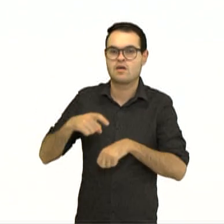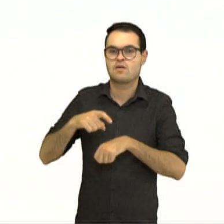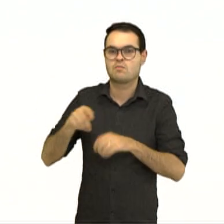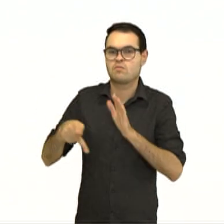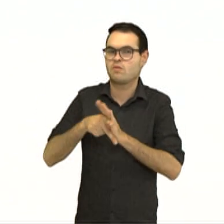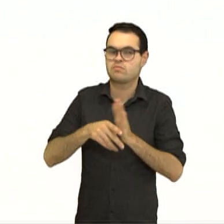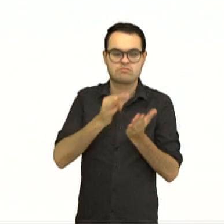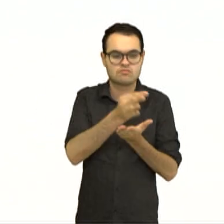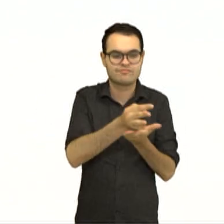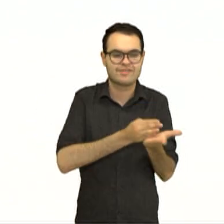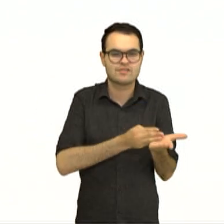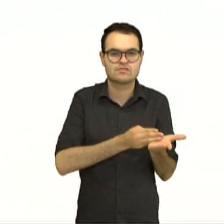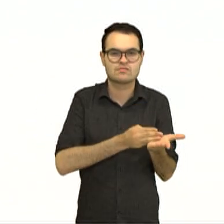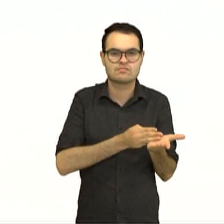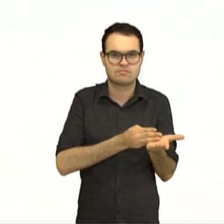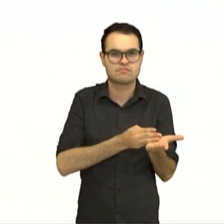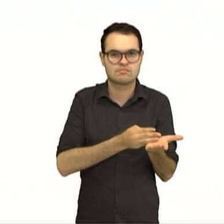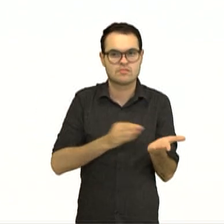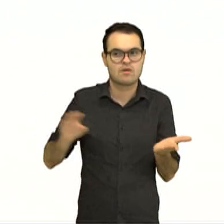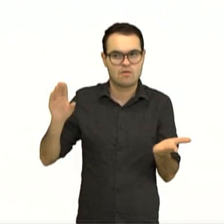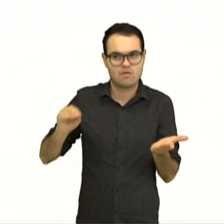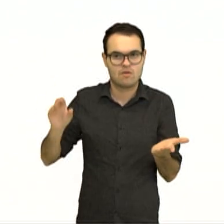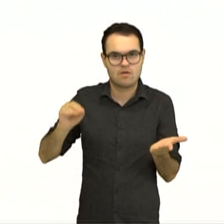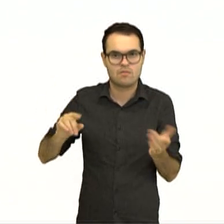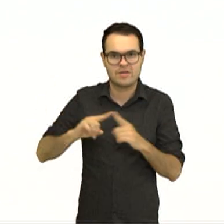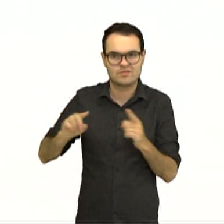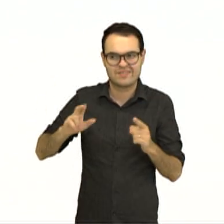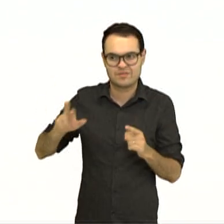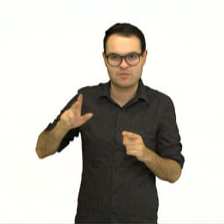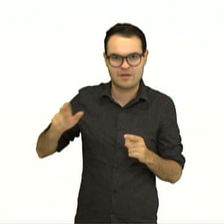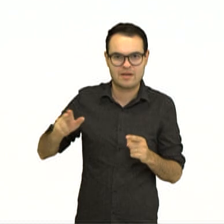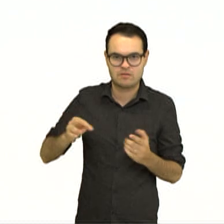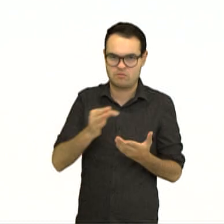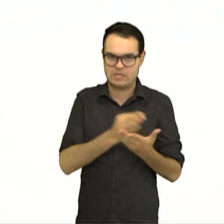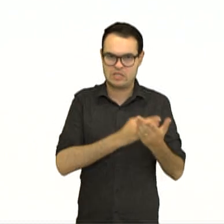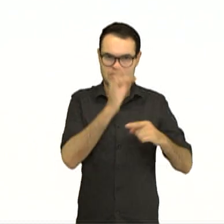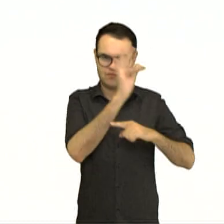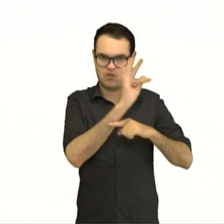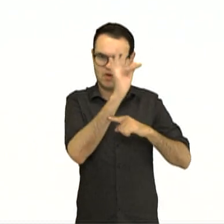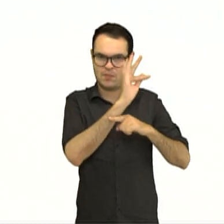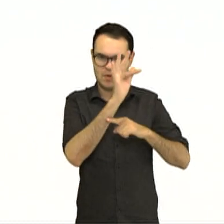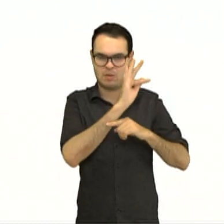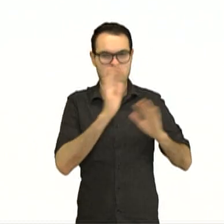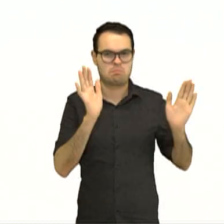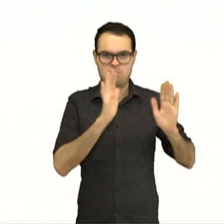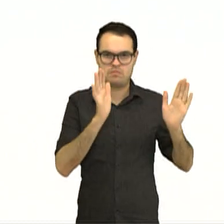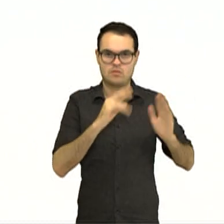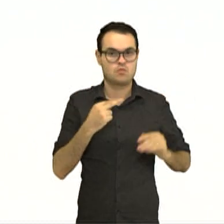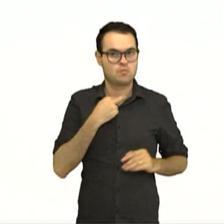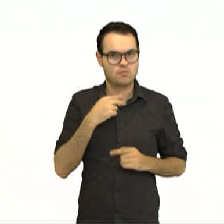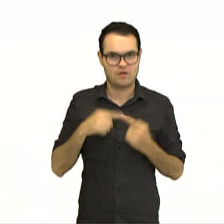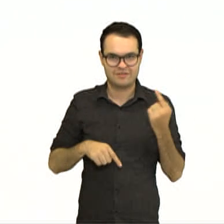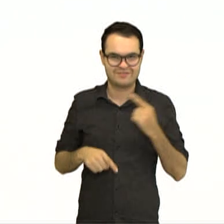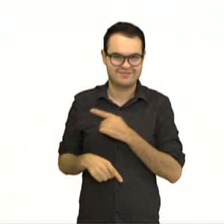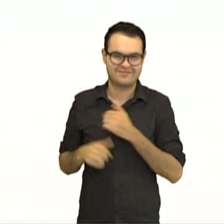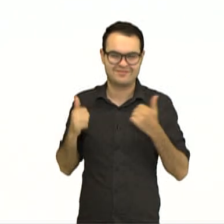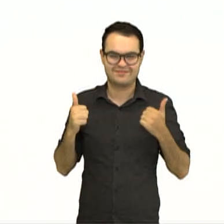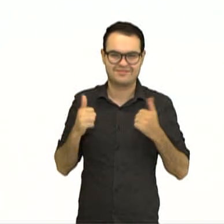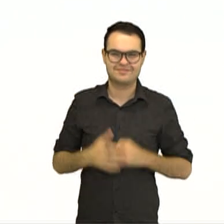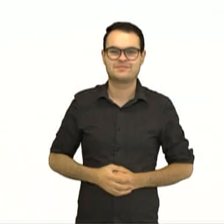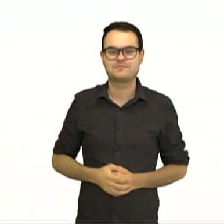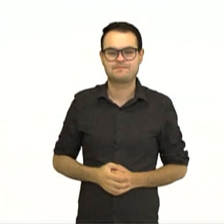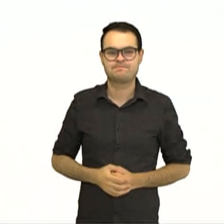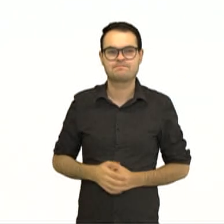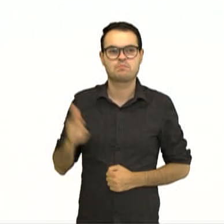né? Seria que ela fala, né? Só que não daqueles textos formais, todo bonitinho, daí não pode ter isso, ok?